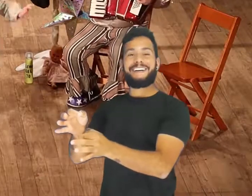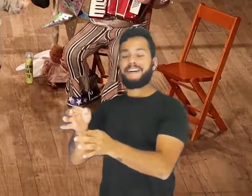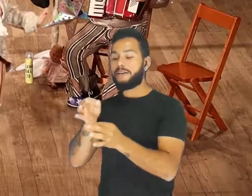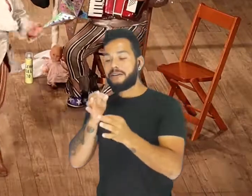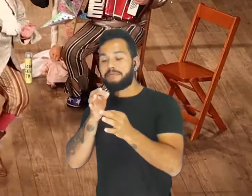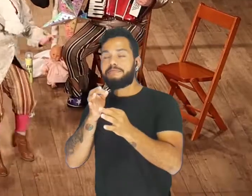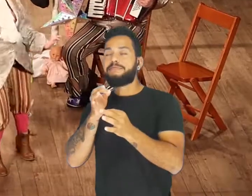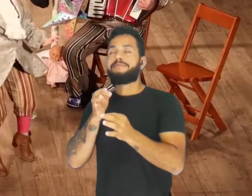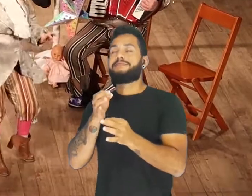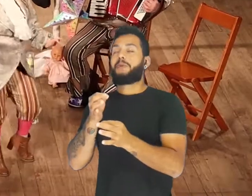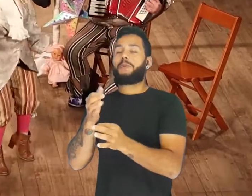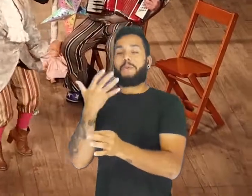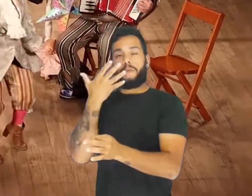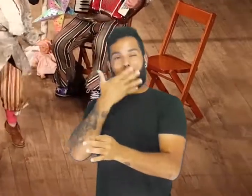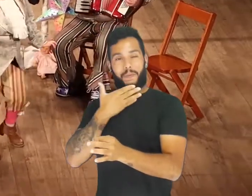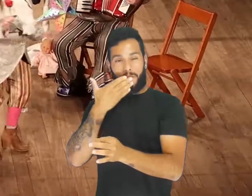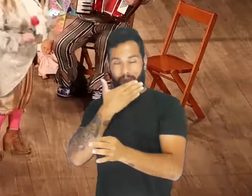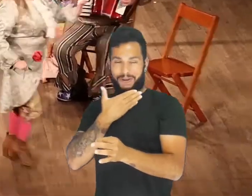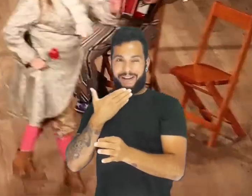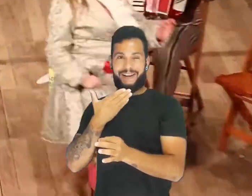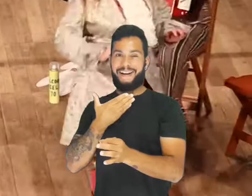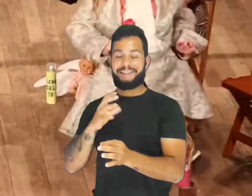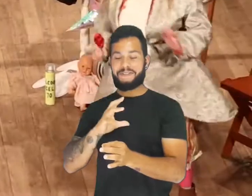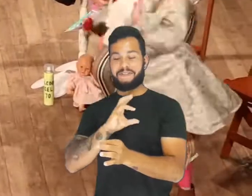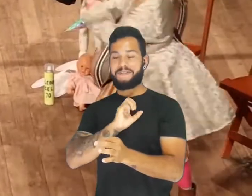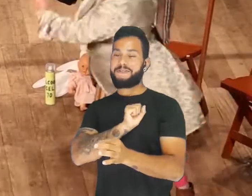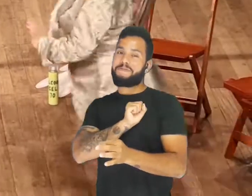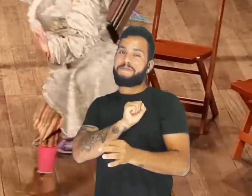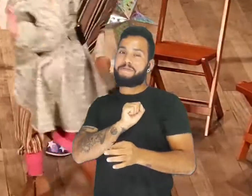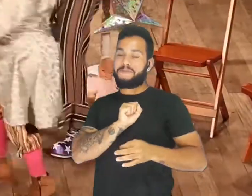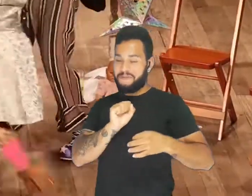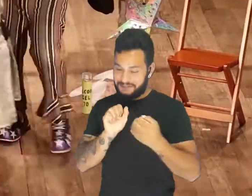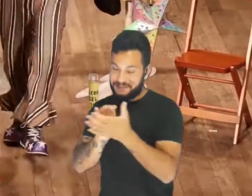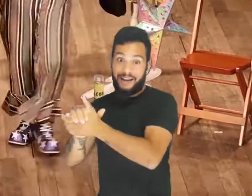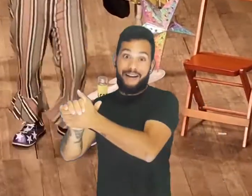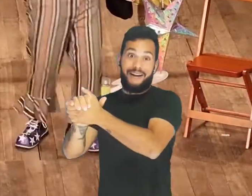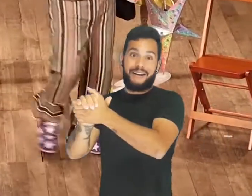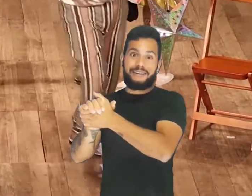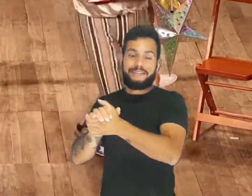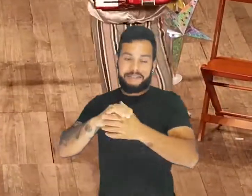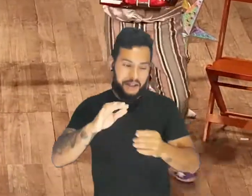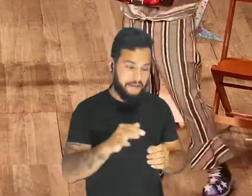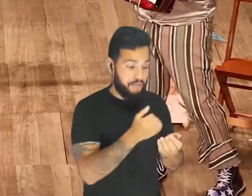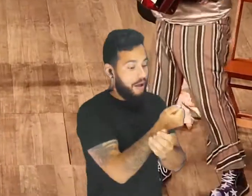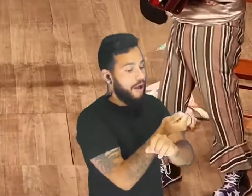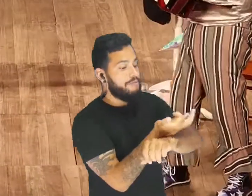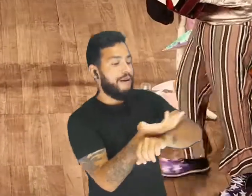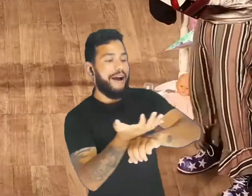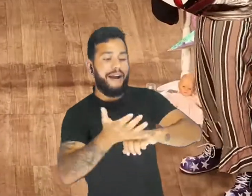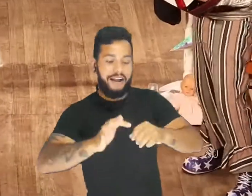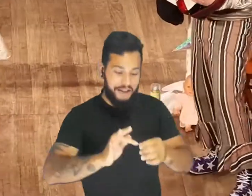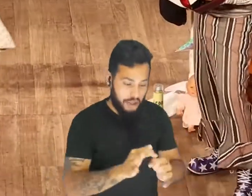ai, a mesma flor que eu vou te dar. Ai, ai, ai, o cheiro doce vem pra mim. Ai, ai, ai, e o meu amor vai